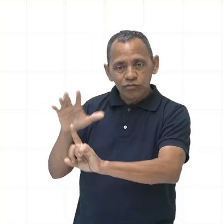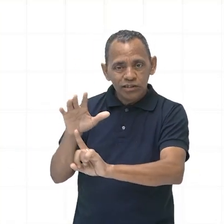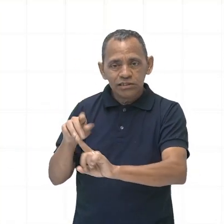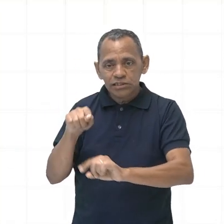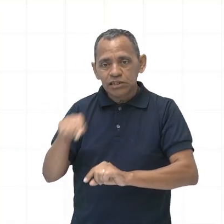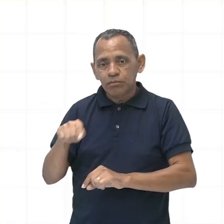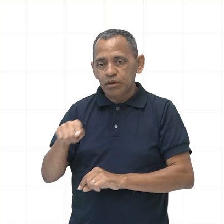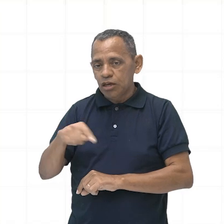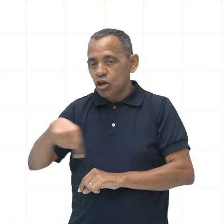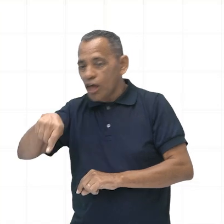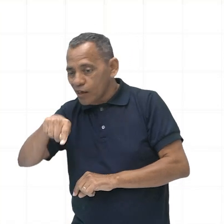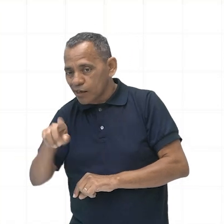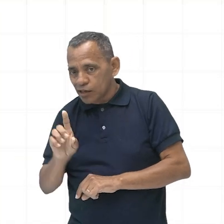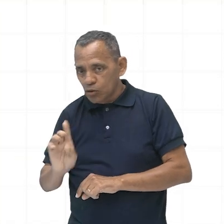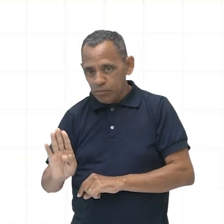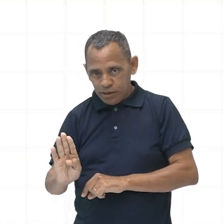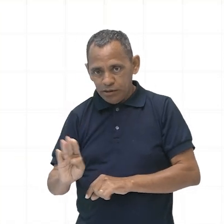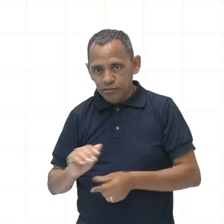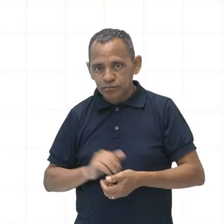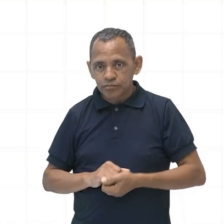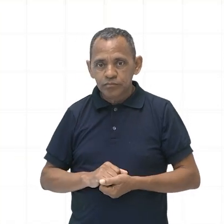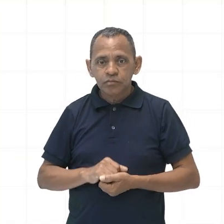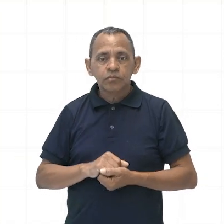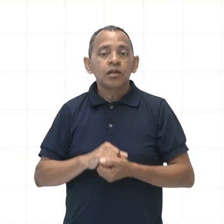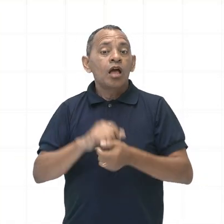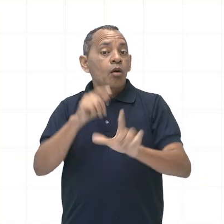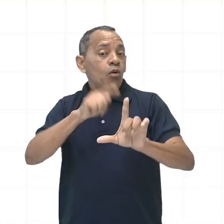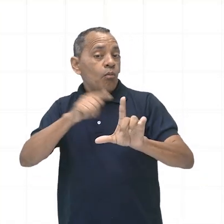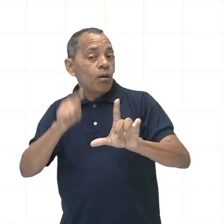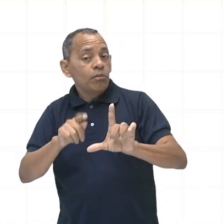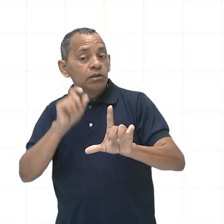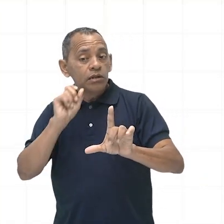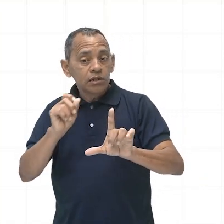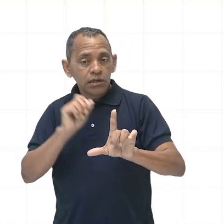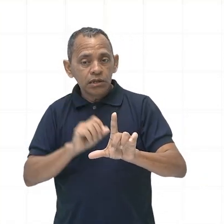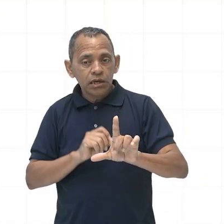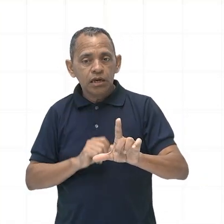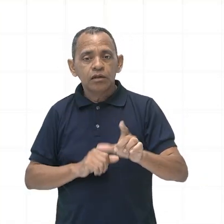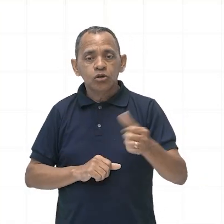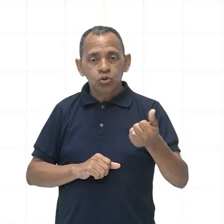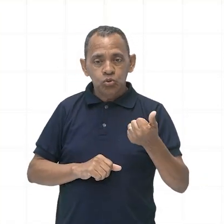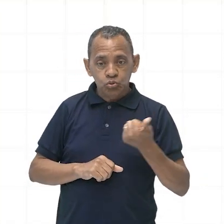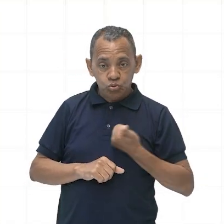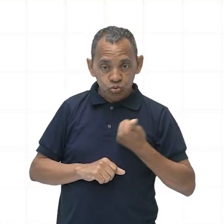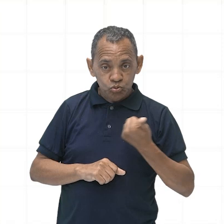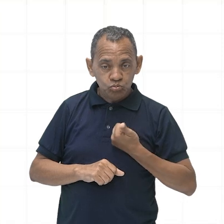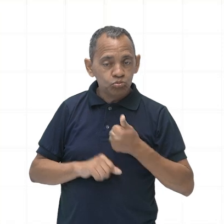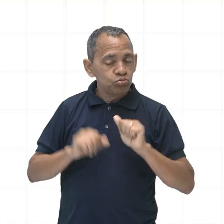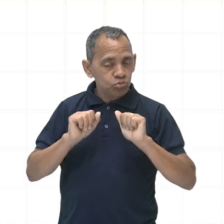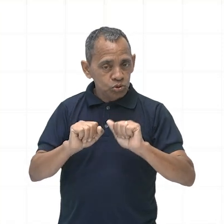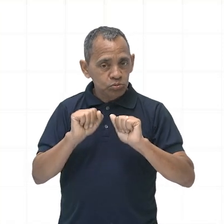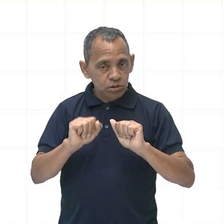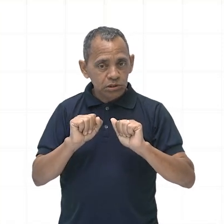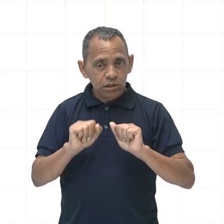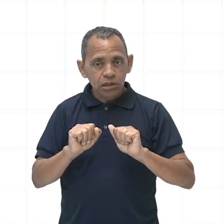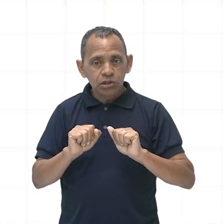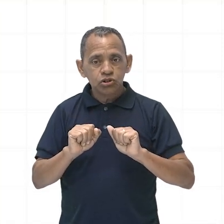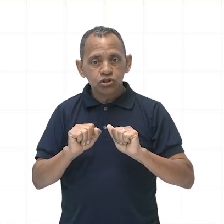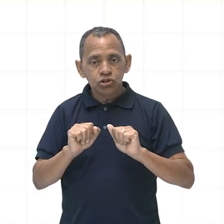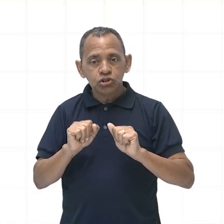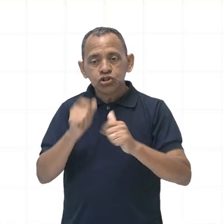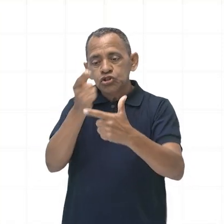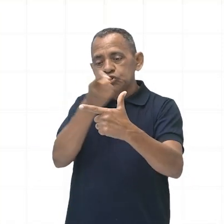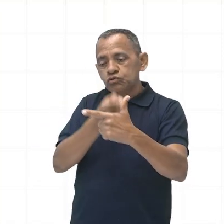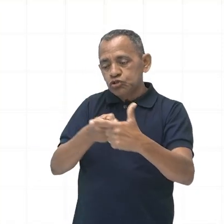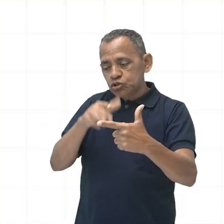A ocorrer? A probabilidade de A ocorrer vai ser o número de possibilidades dividido